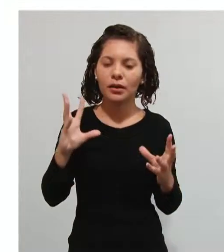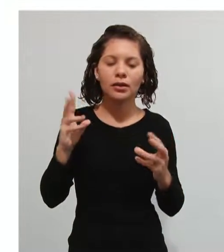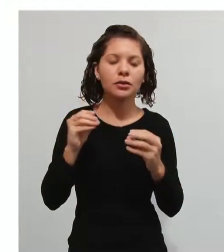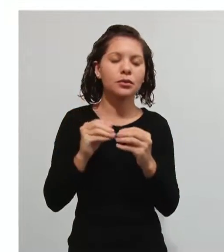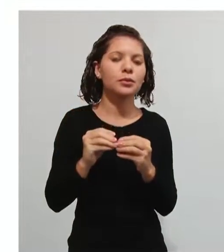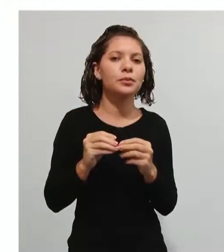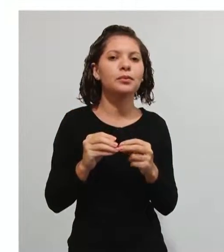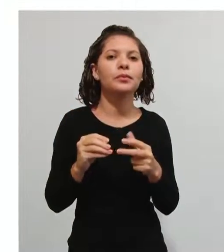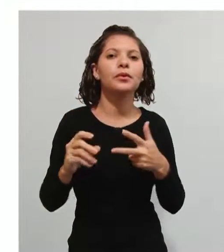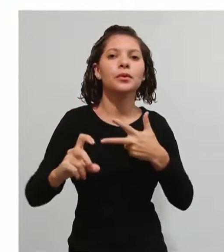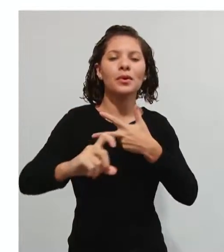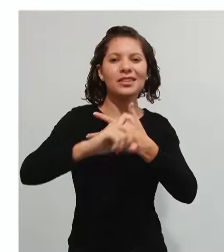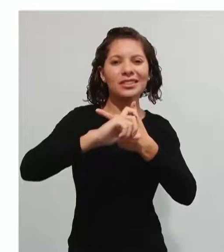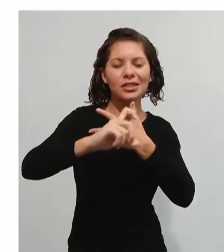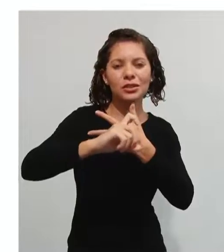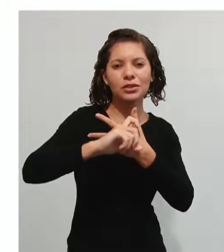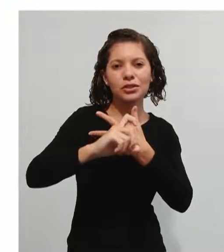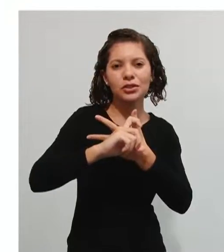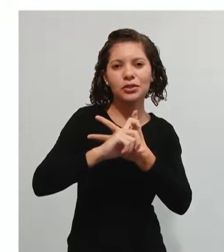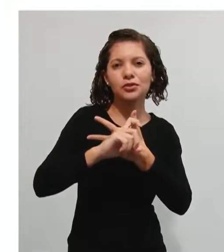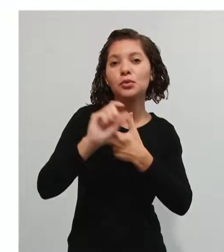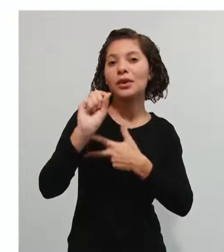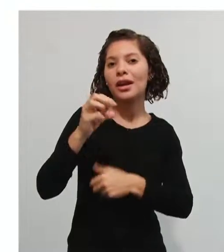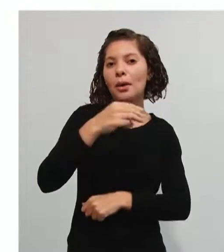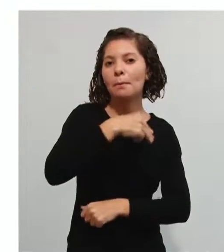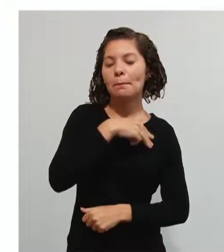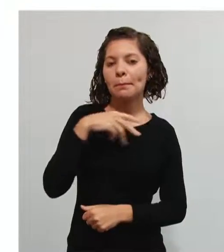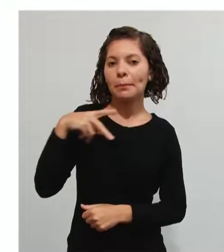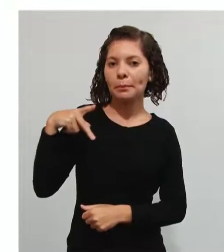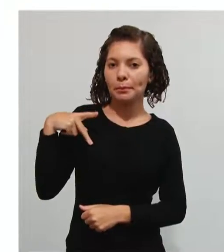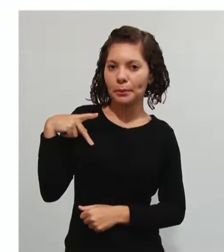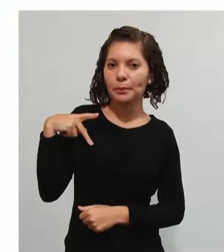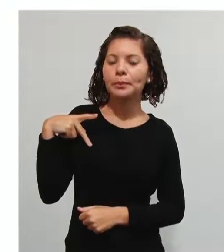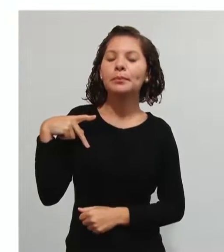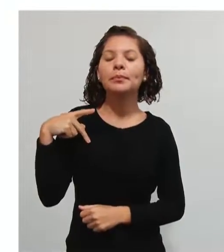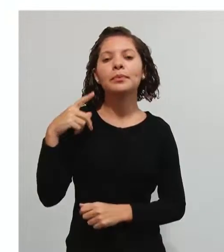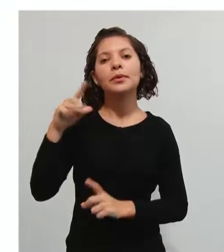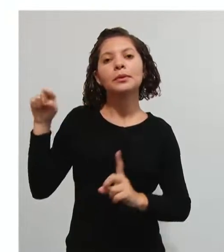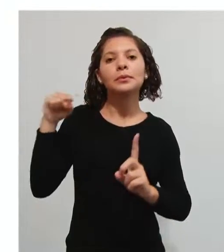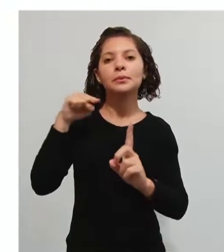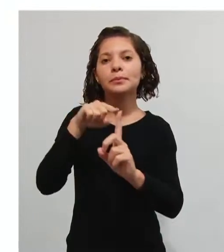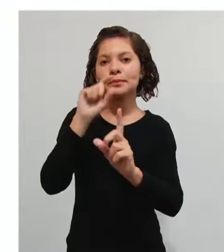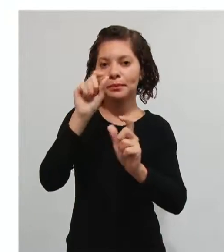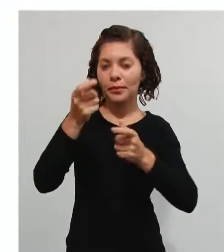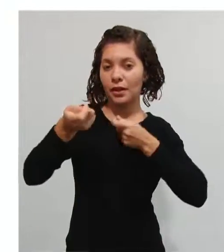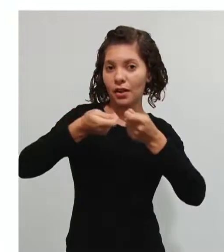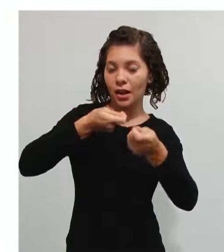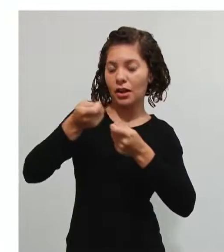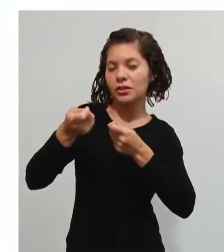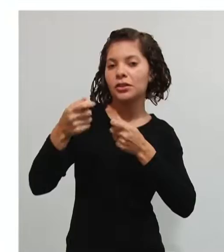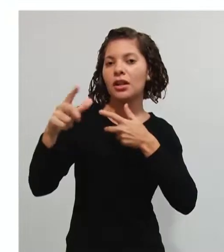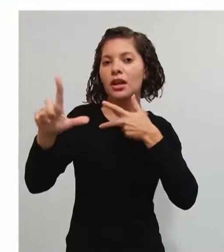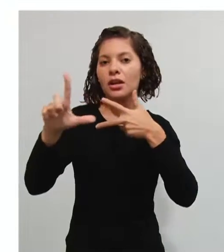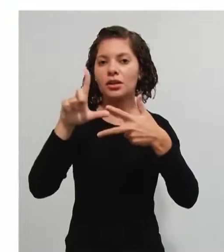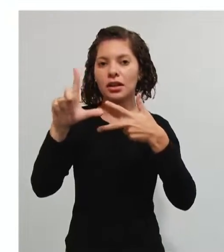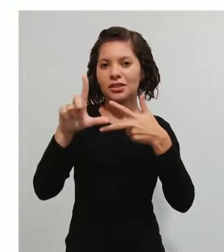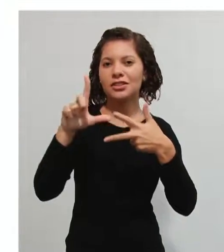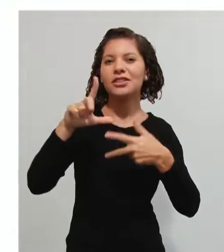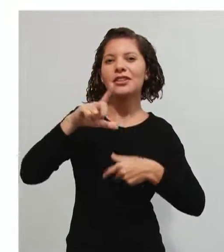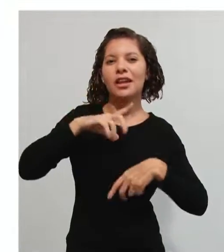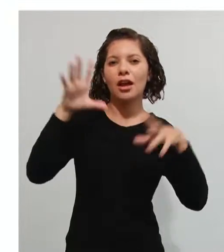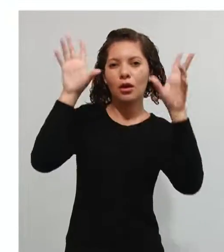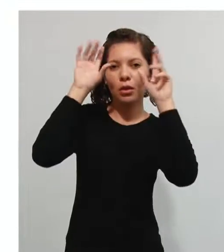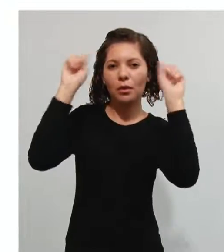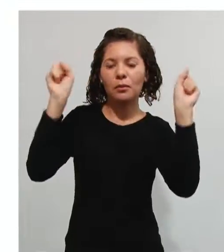como organização o Ministério Público, que tem a função de controle, já o legislativo tem o Tribunal de